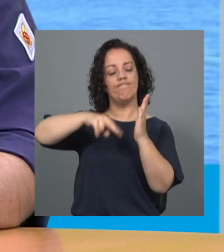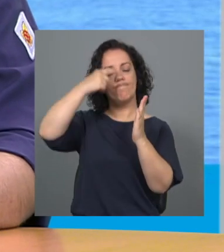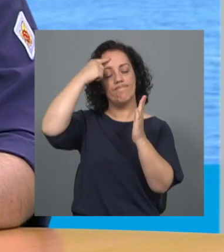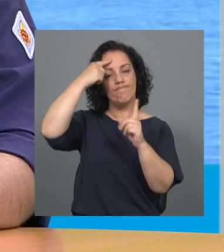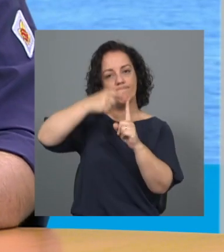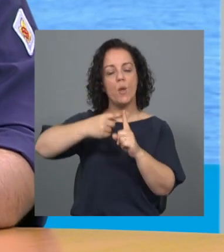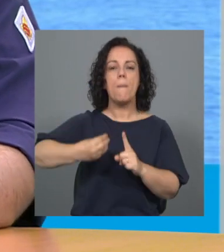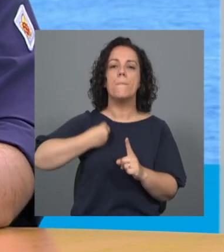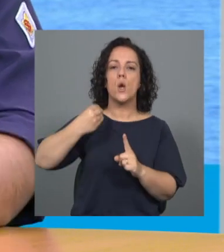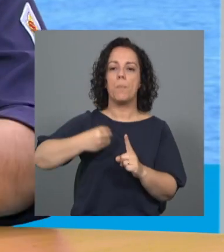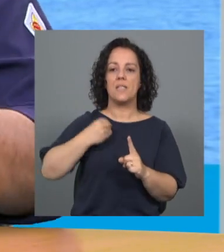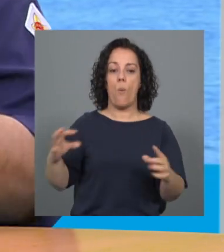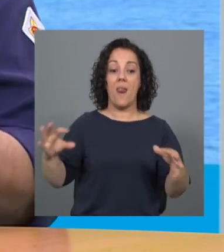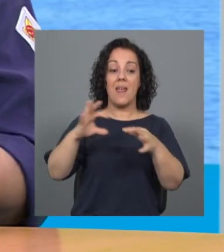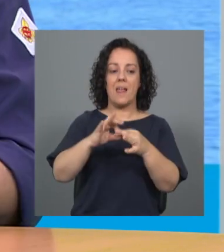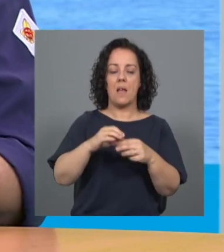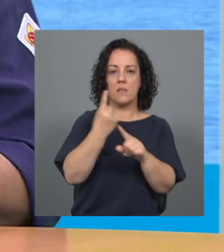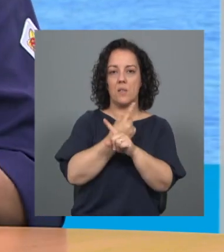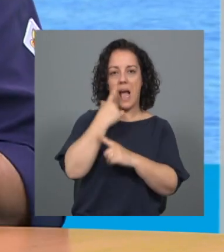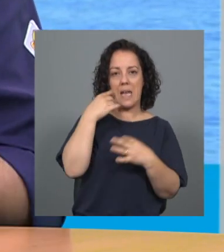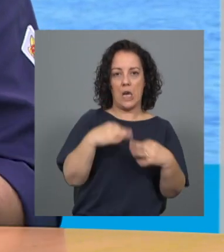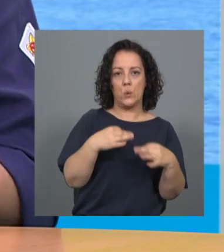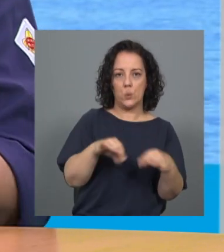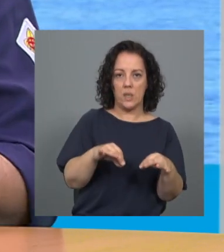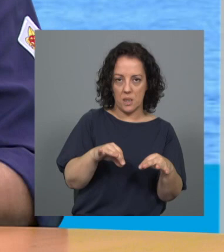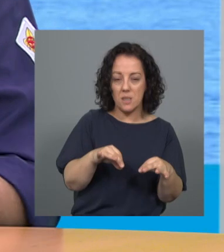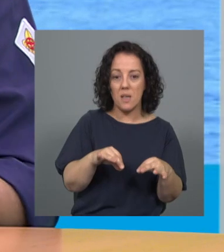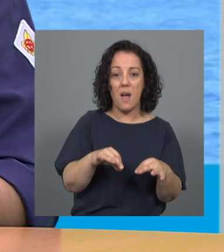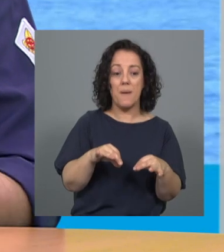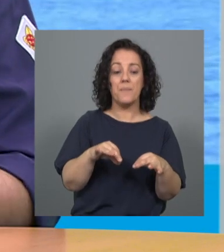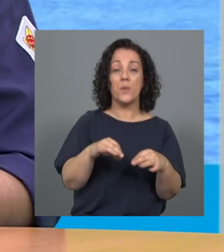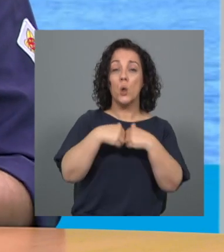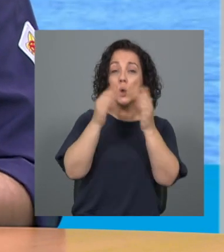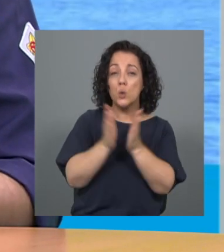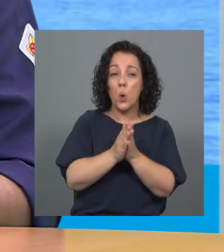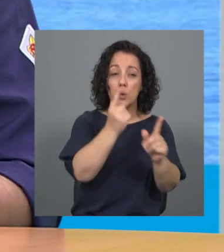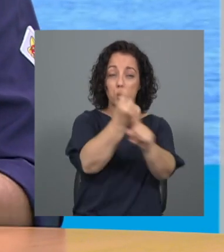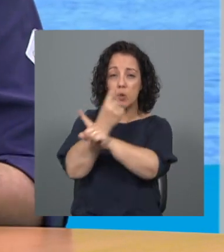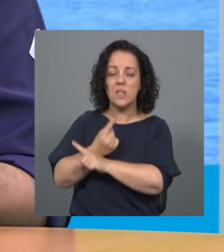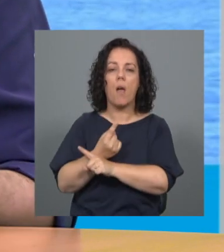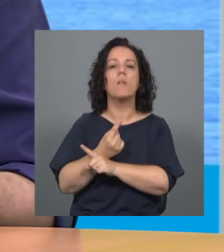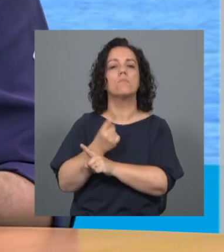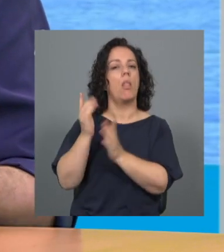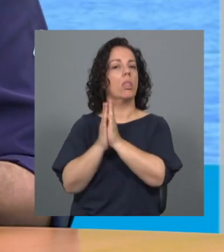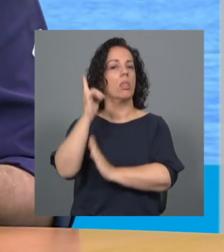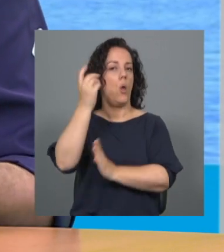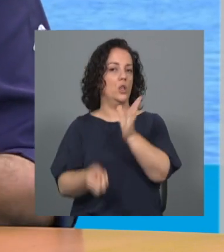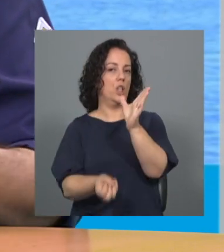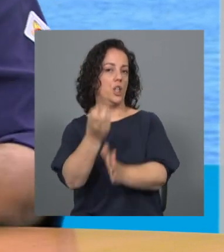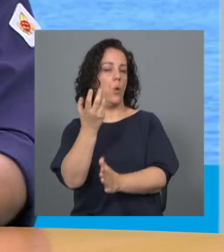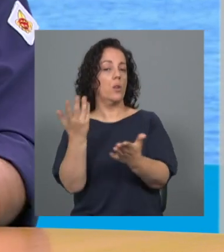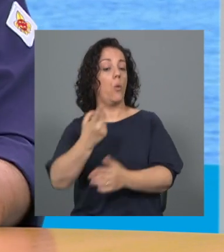temos de ter nesta ligação com a natureza e que todos os seres são a criação de Deus e é a nossa responsabilidade também protegê-los como